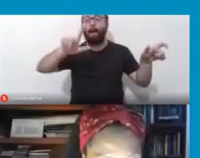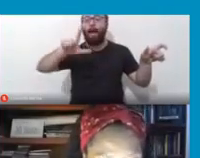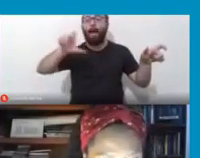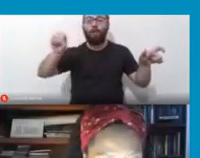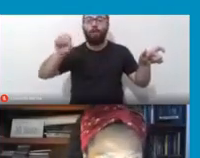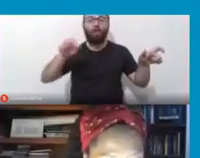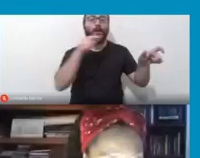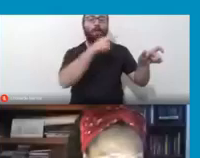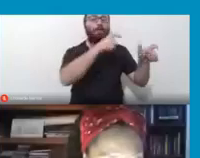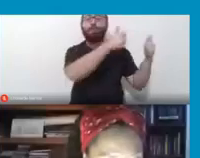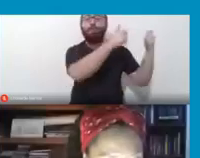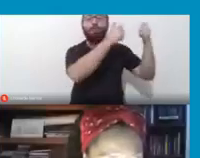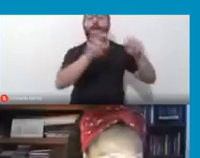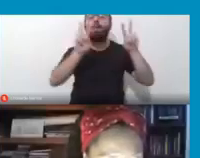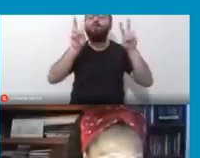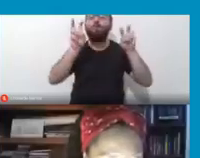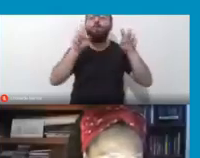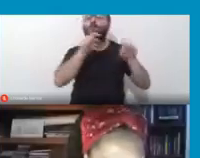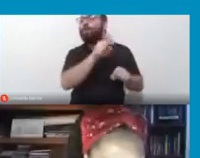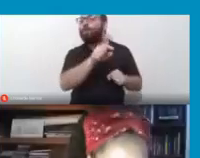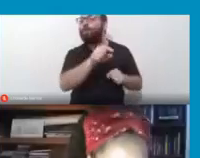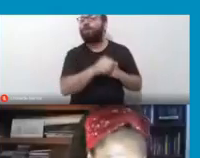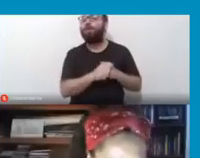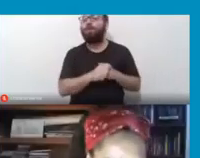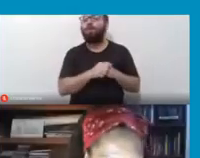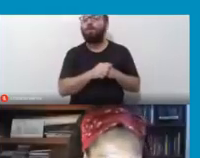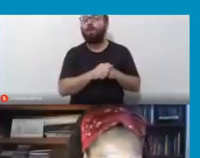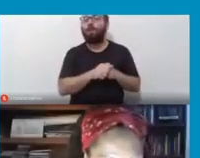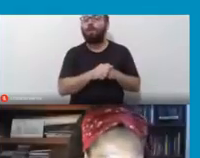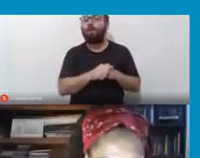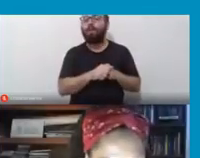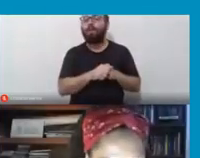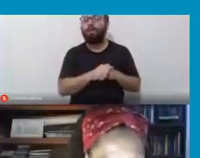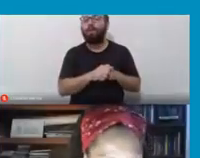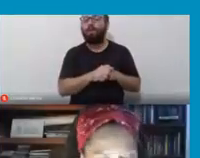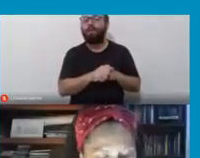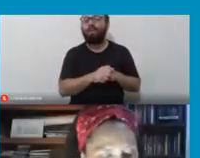a dizer sobre essas questões que nossos